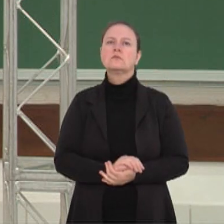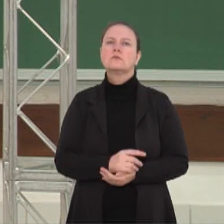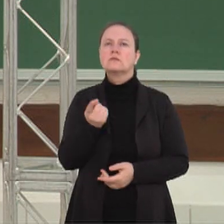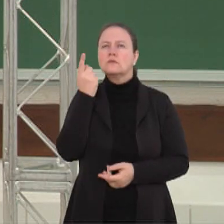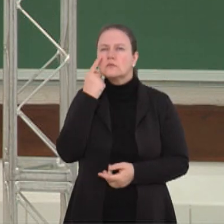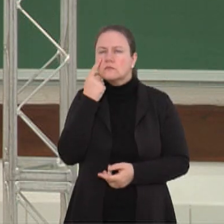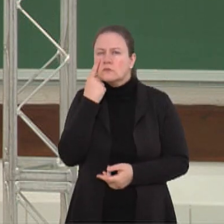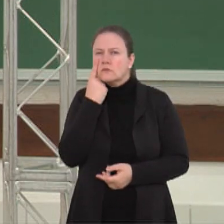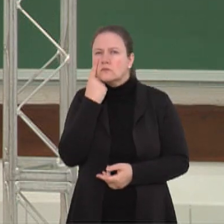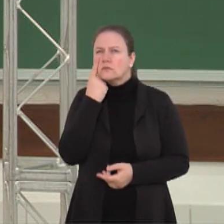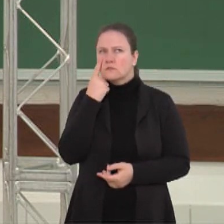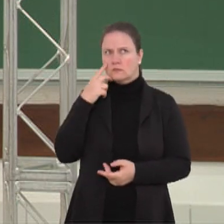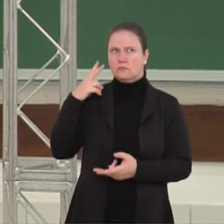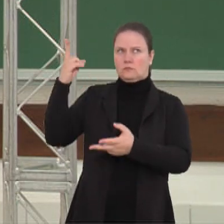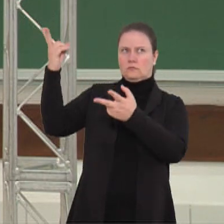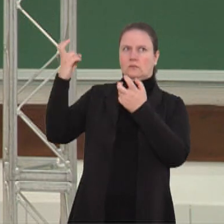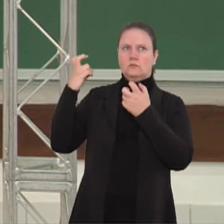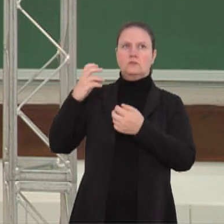Vejamos então